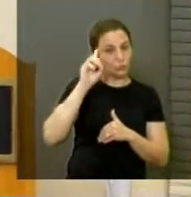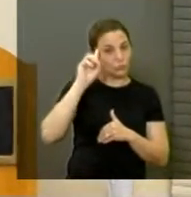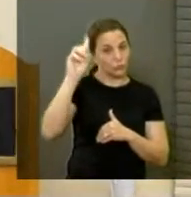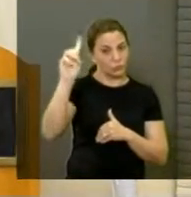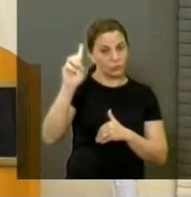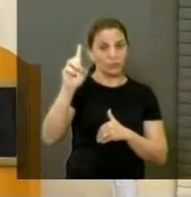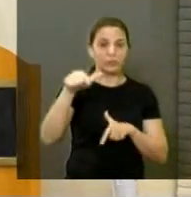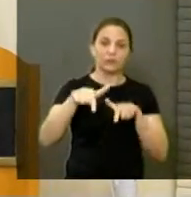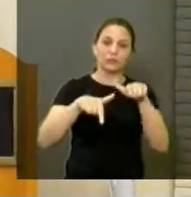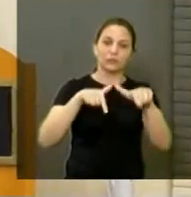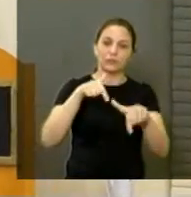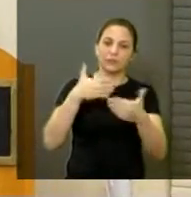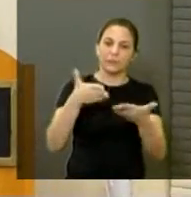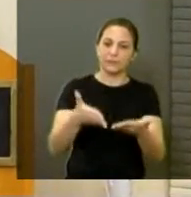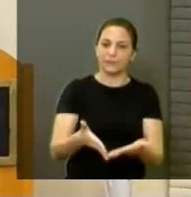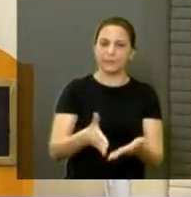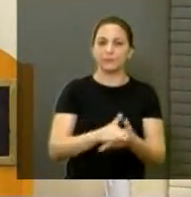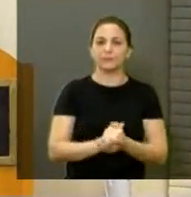de trabalho, né?